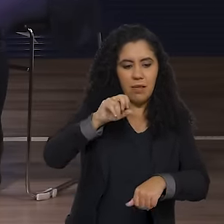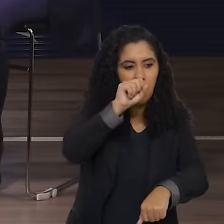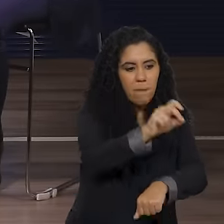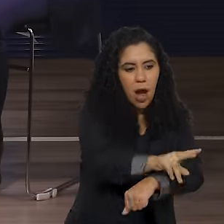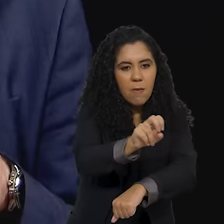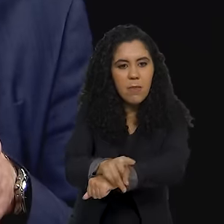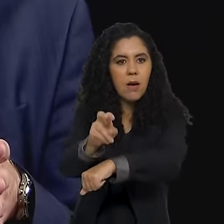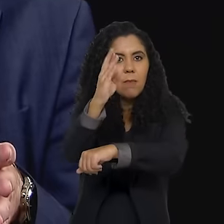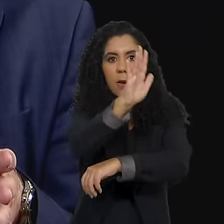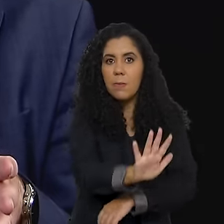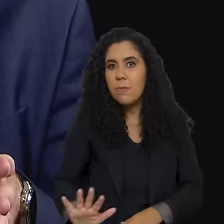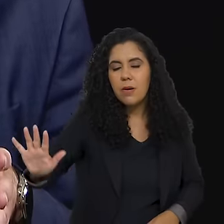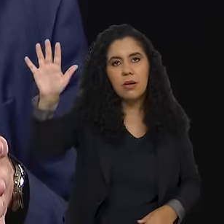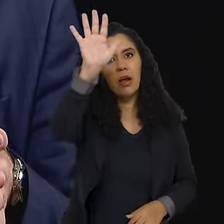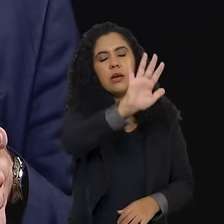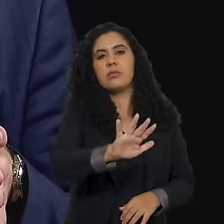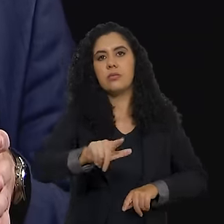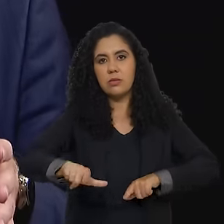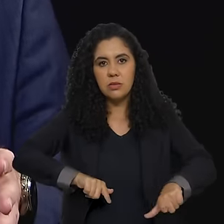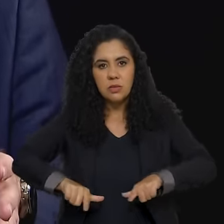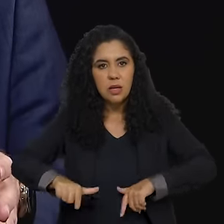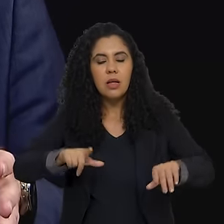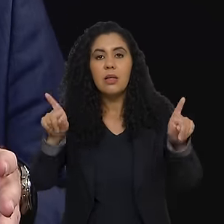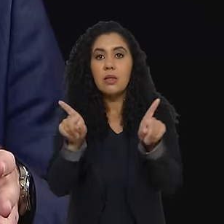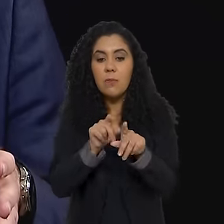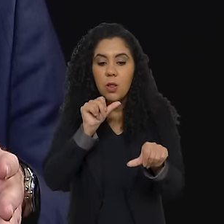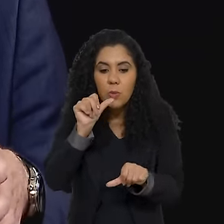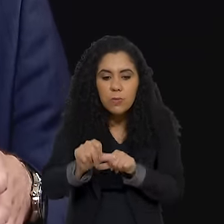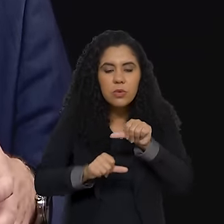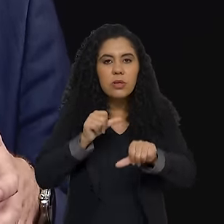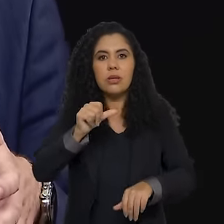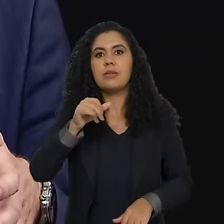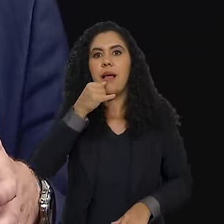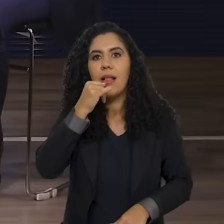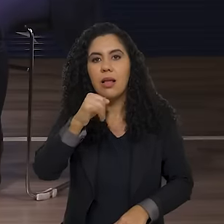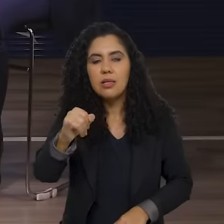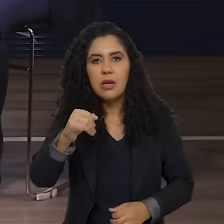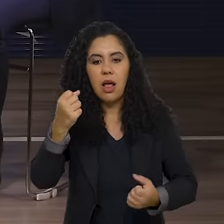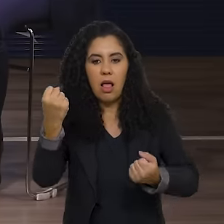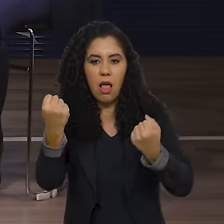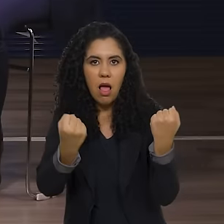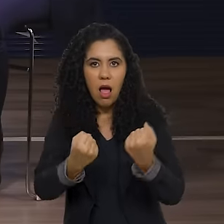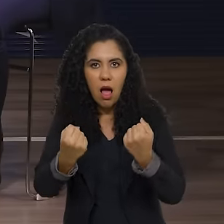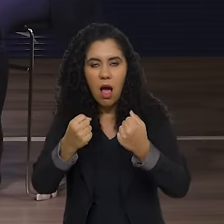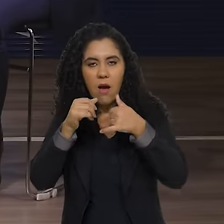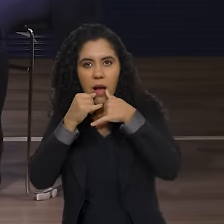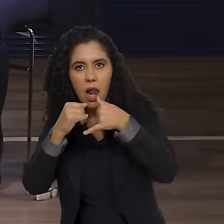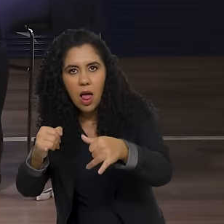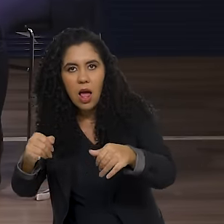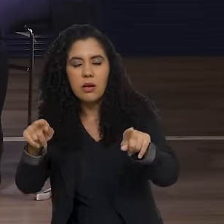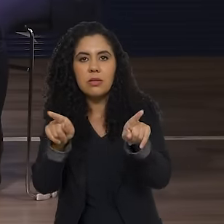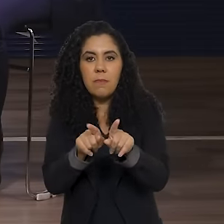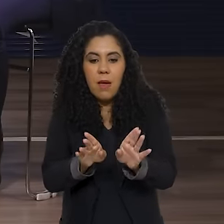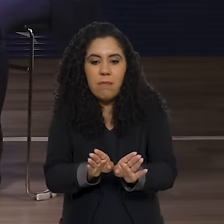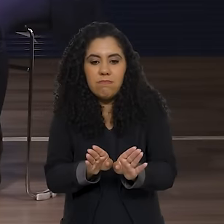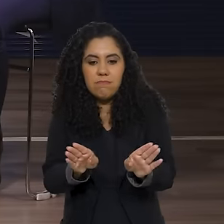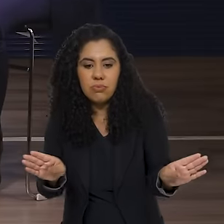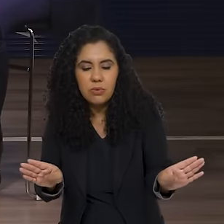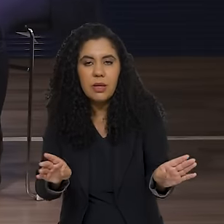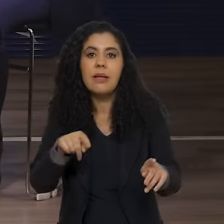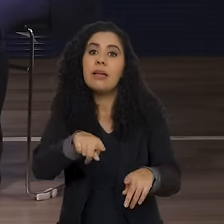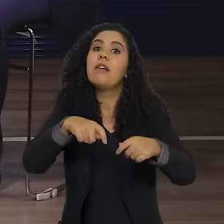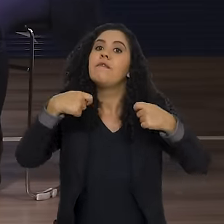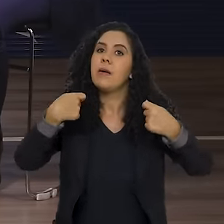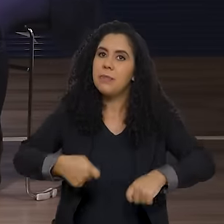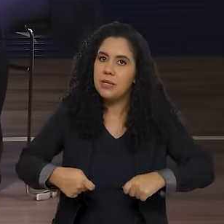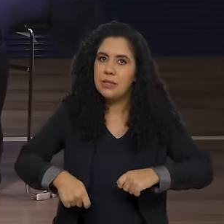Brasil, fazendo a transição energética dos veículos. Veículos elétricos, veículos híbridos. Isso vai